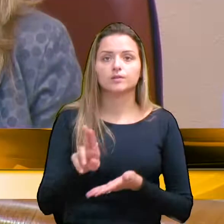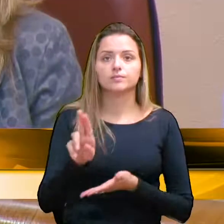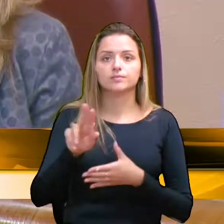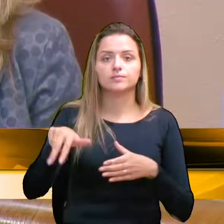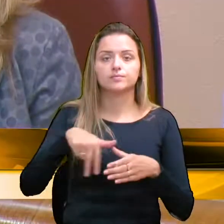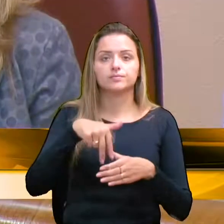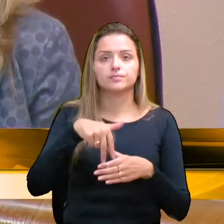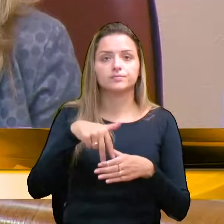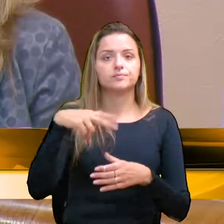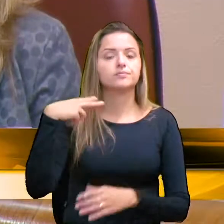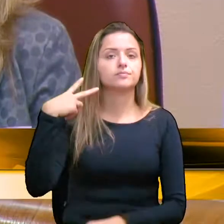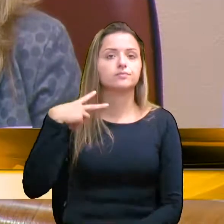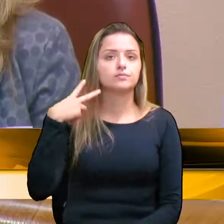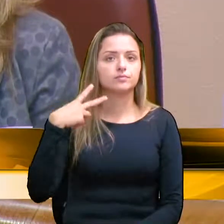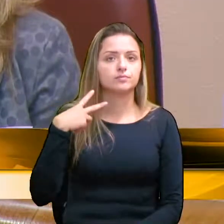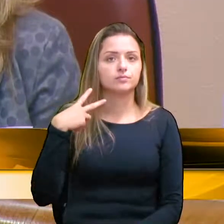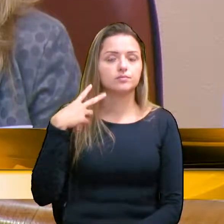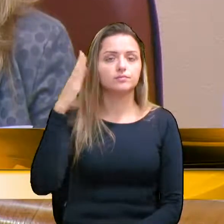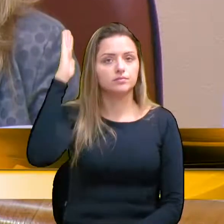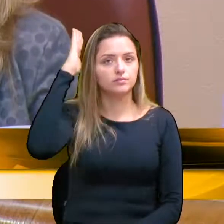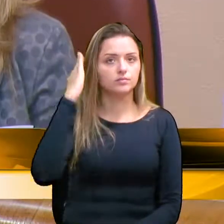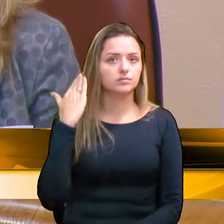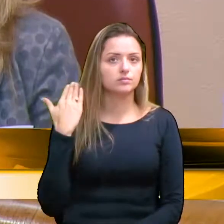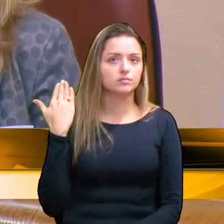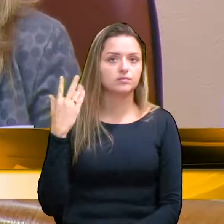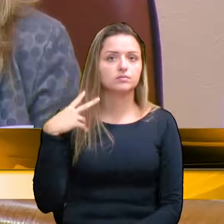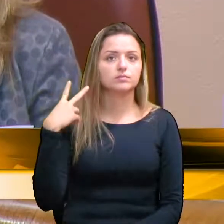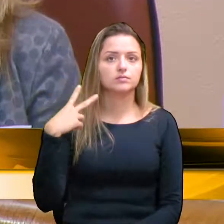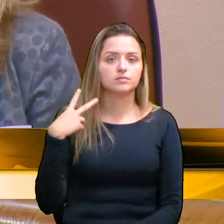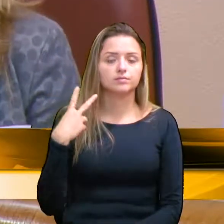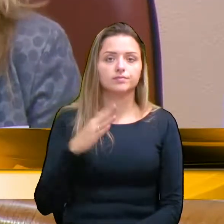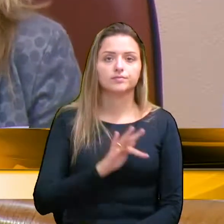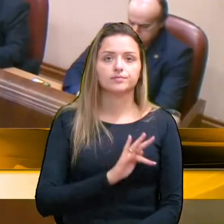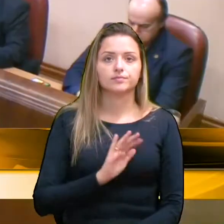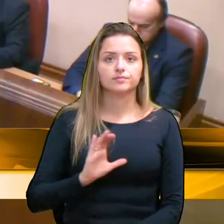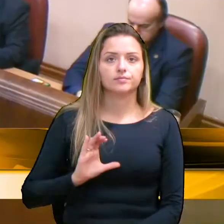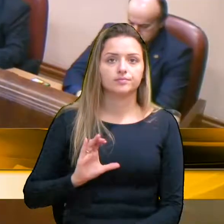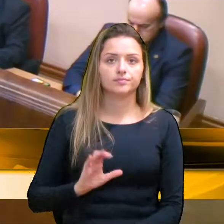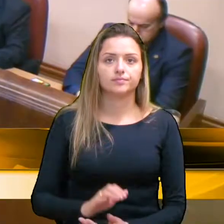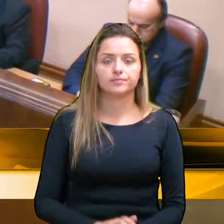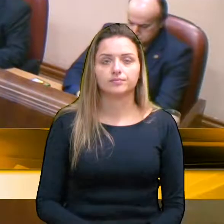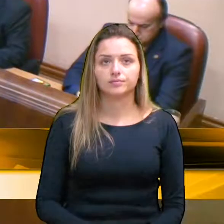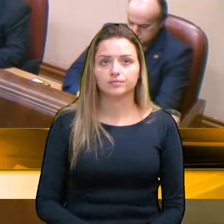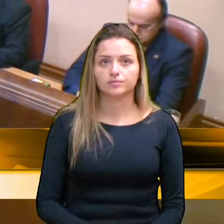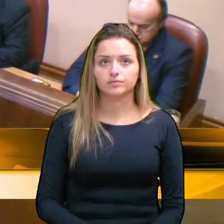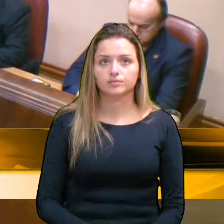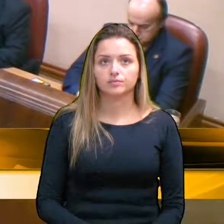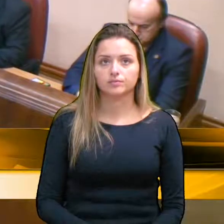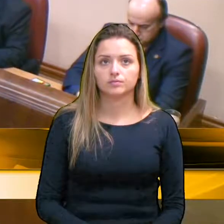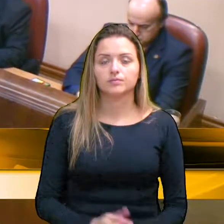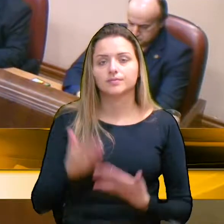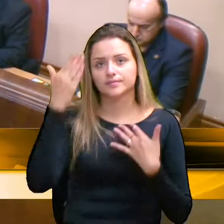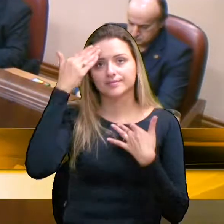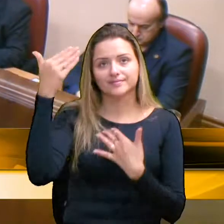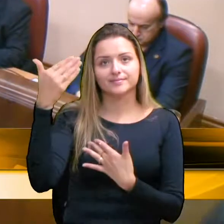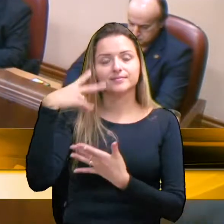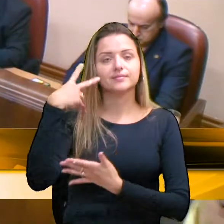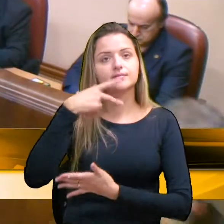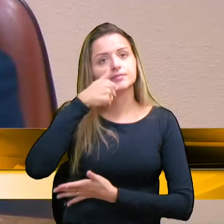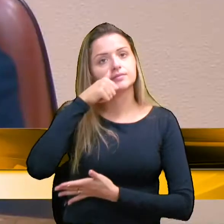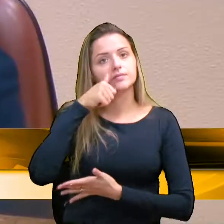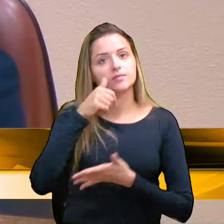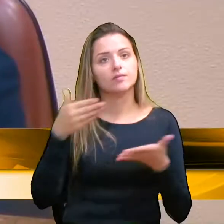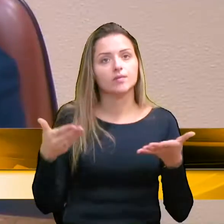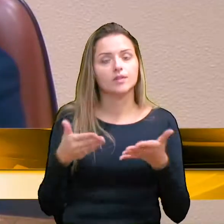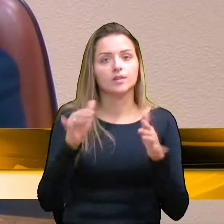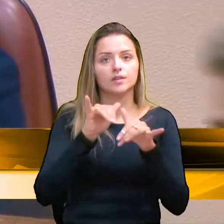hoje, teremos os vereadores, a vereadora Ana Corso e o vereador Flávio Cassina. Muito obrigado, vereadora Paula. Passemos